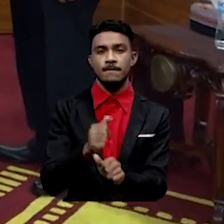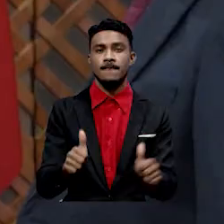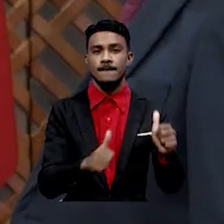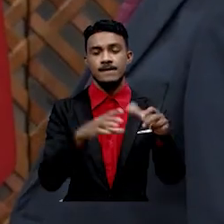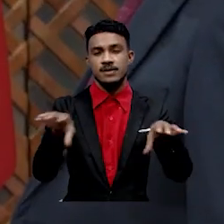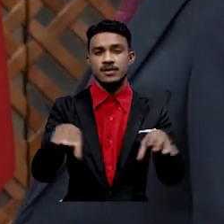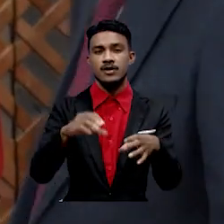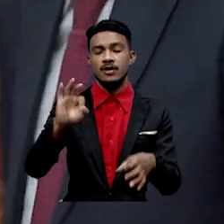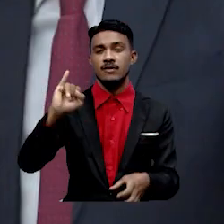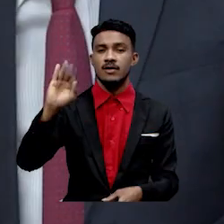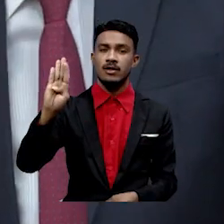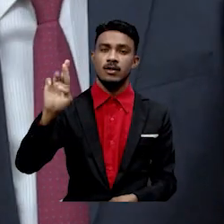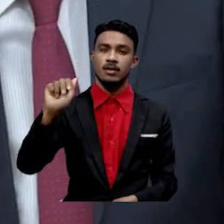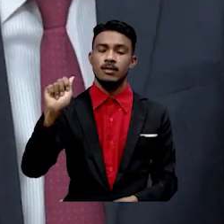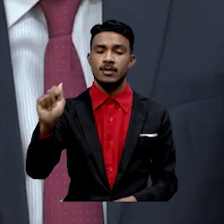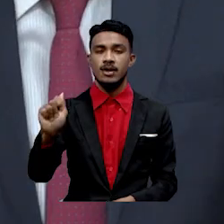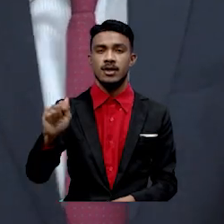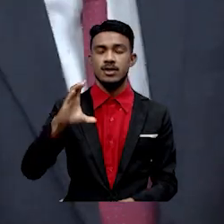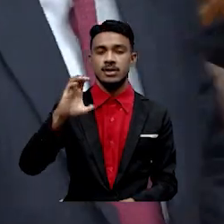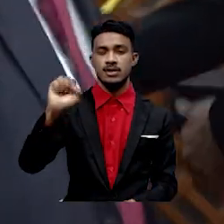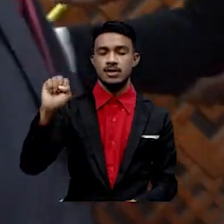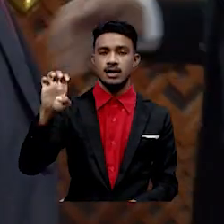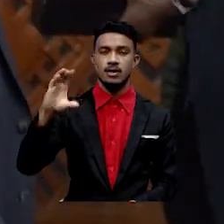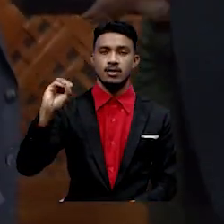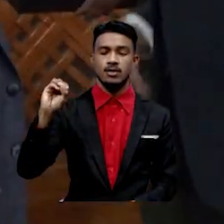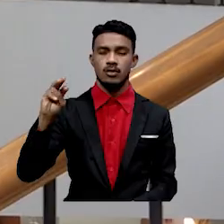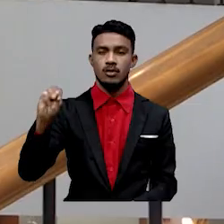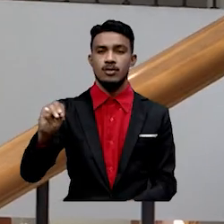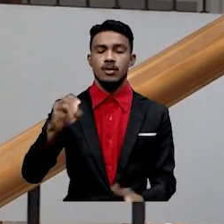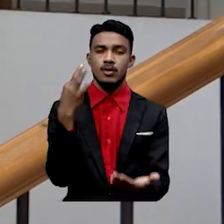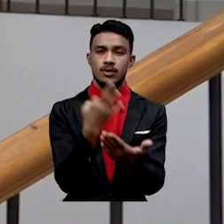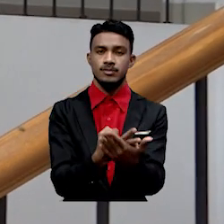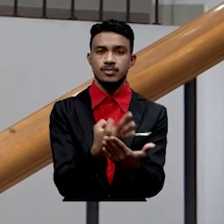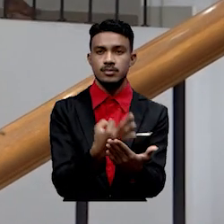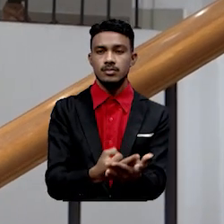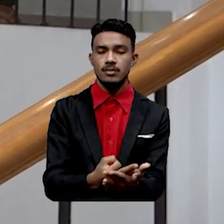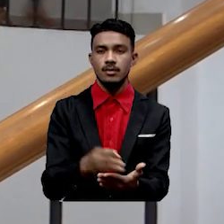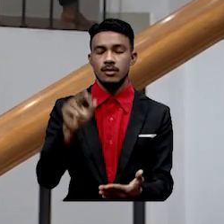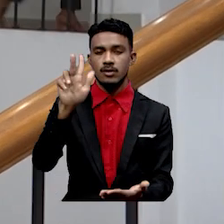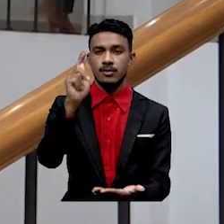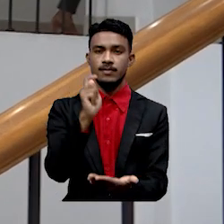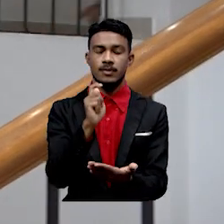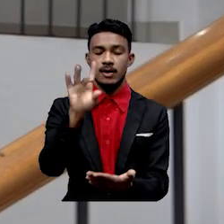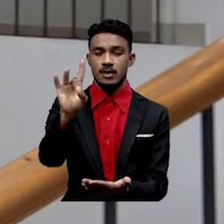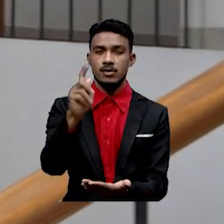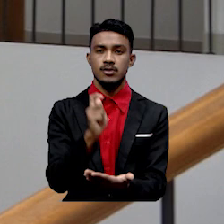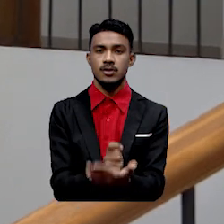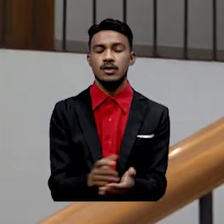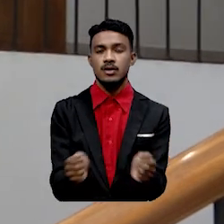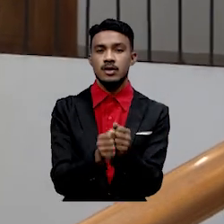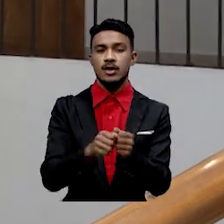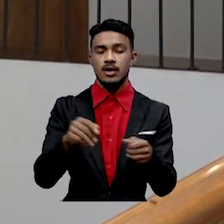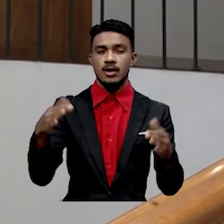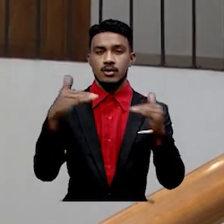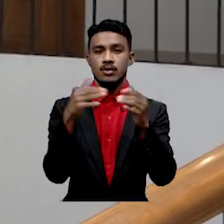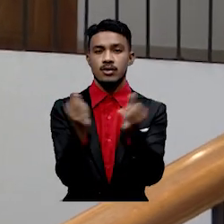projeto fibra óptica ne, empresa Comtel se investe dólar americano tokon ato sualu. Além da ne, encontro o chefe estado Zera